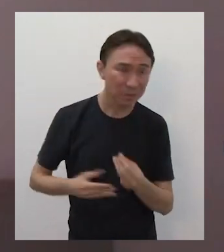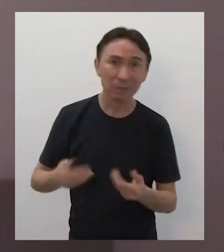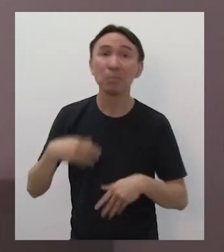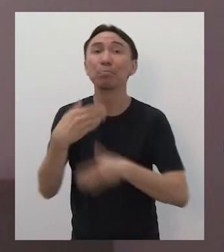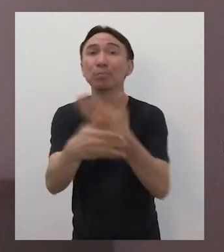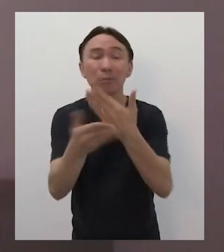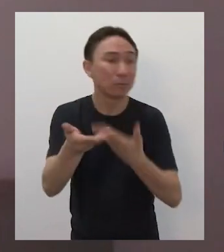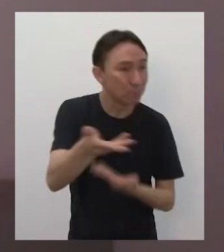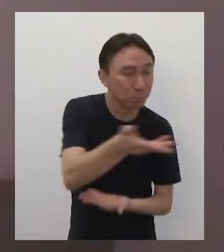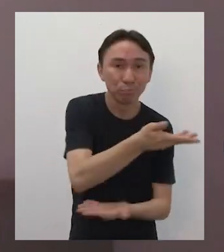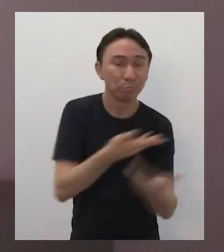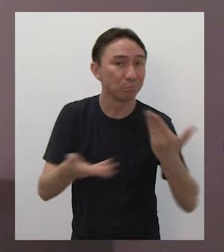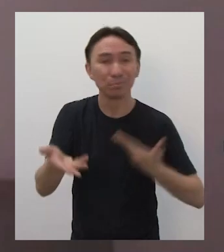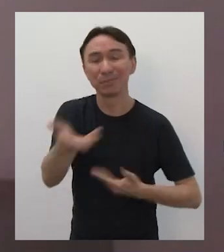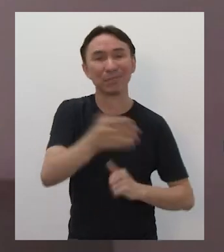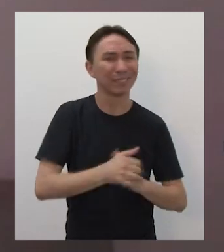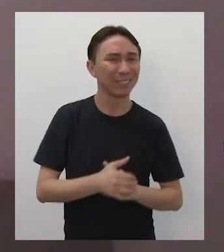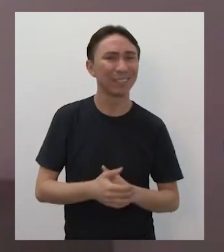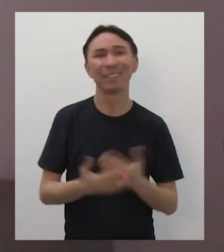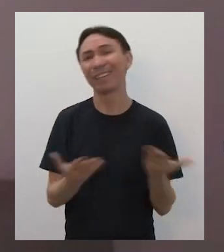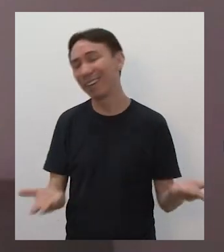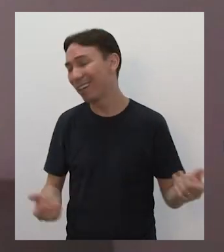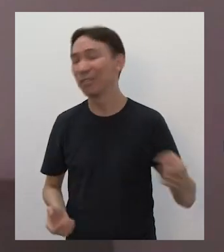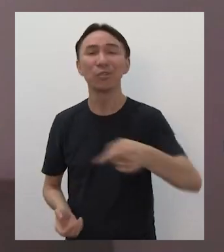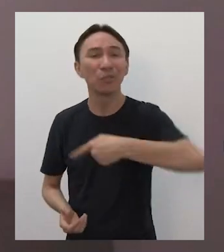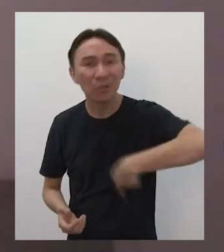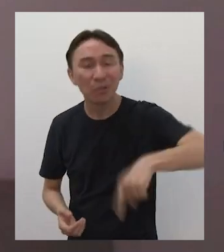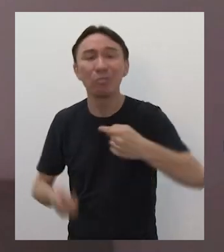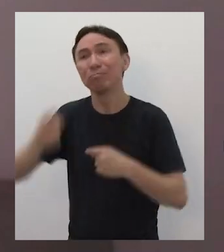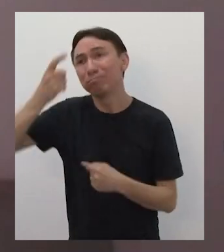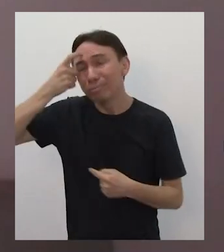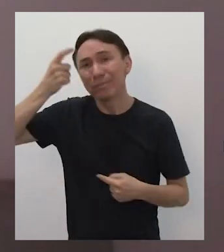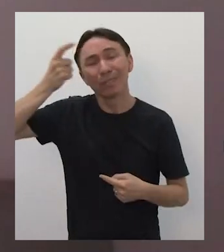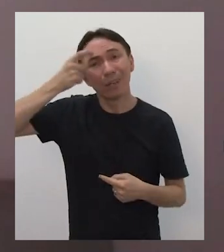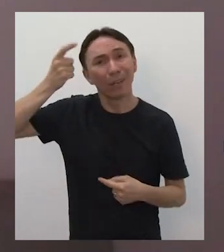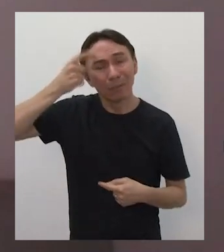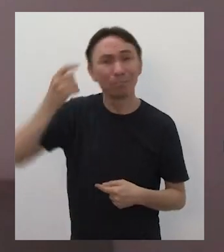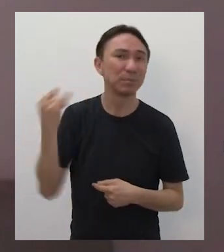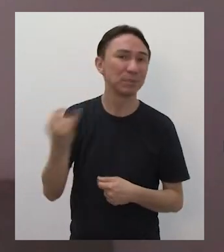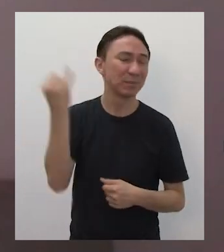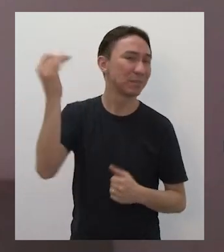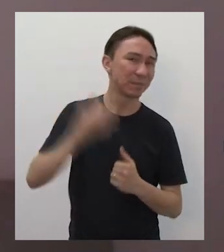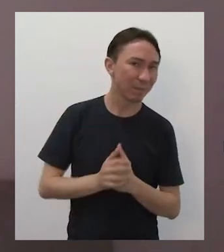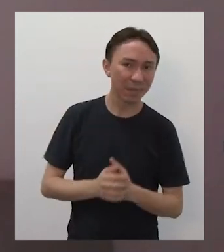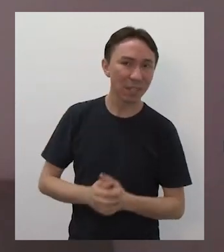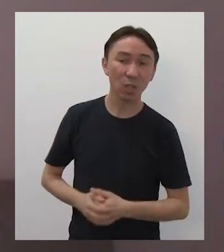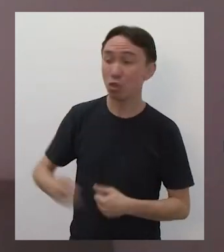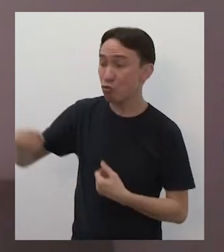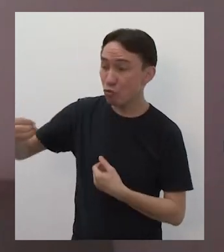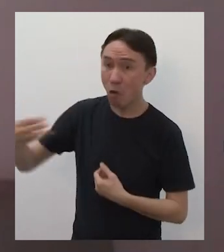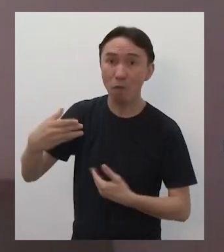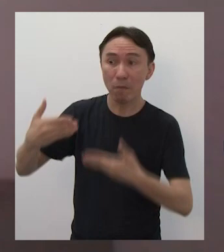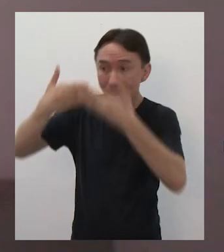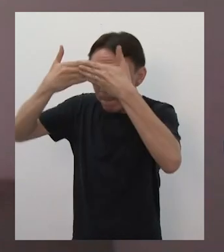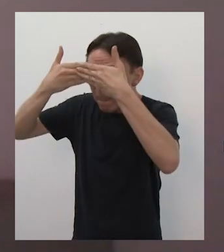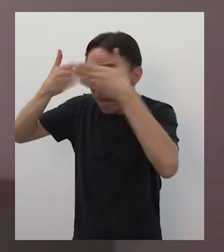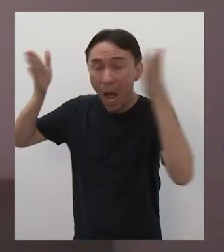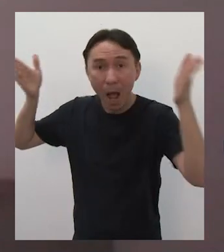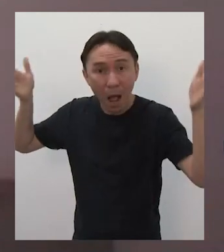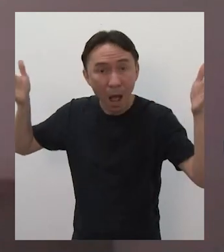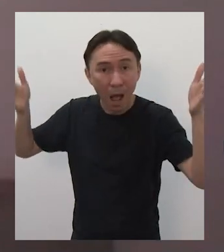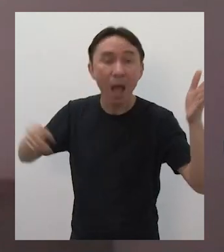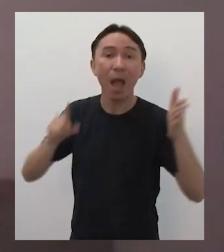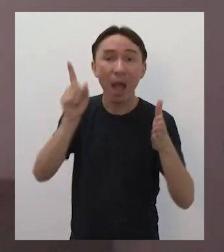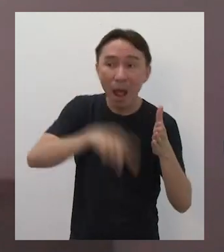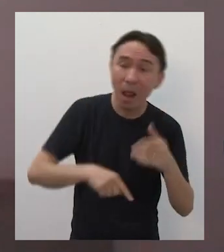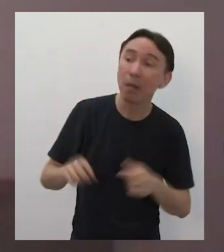que a gente tem que pensar, sabe? Quando a gente fala de abrir-se ao novo, realmente escutar o outro, é